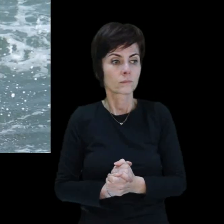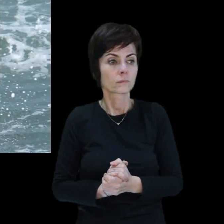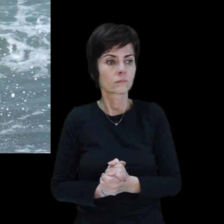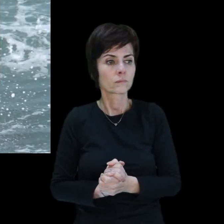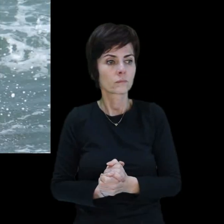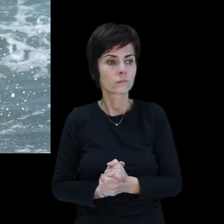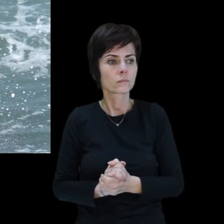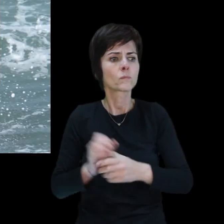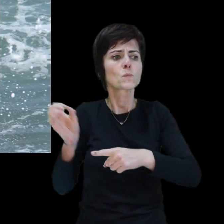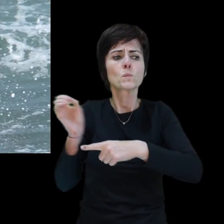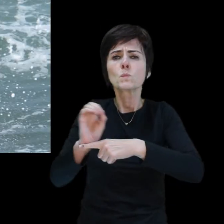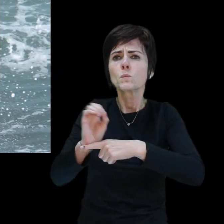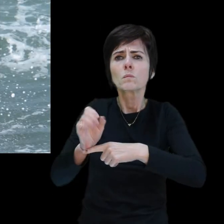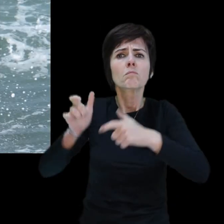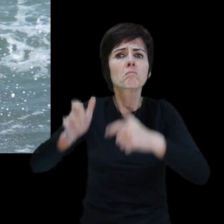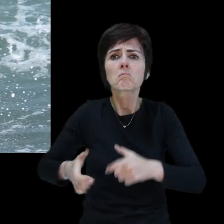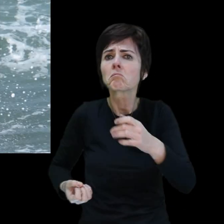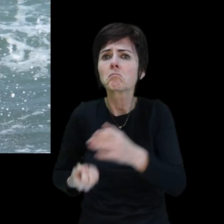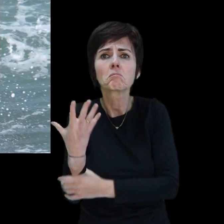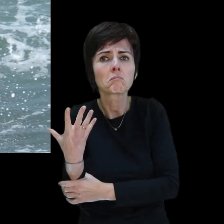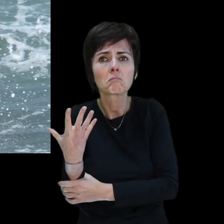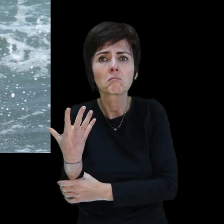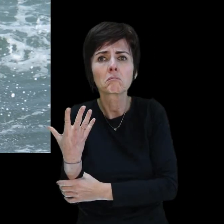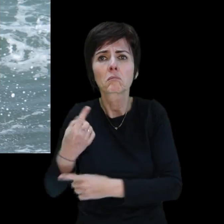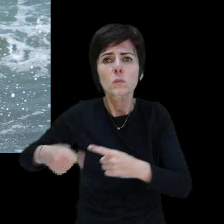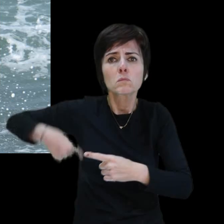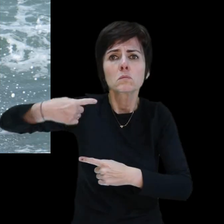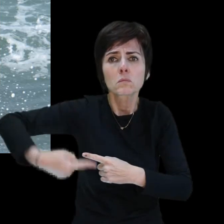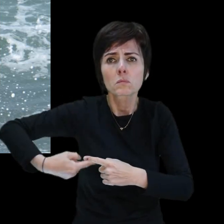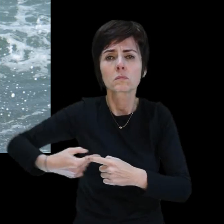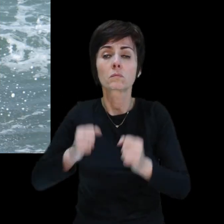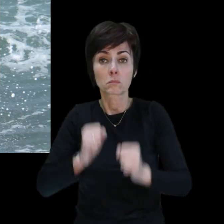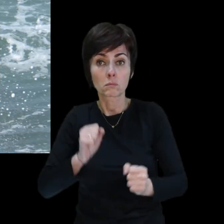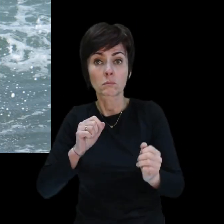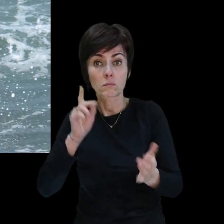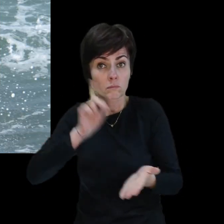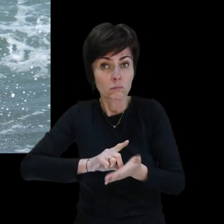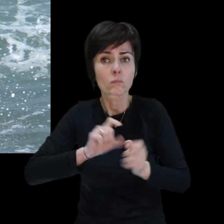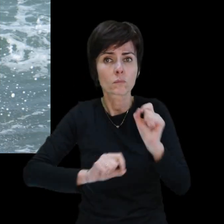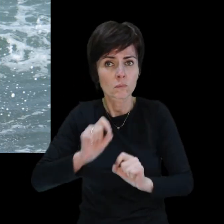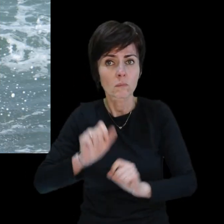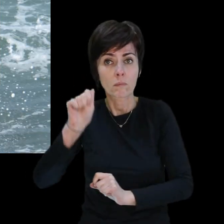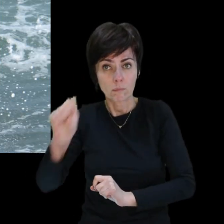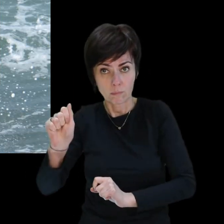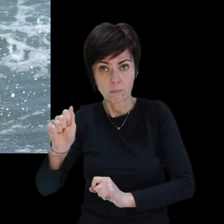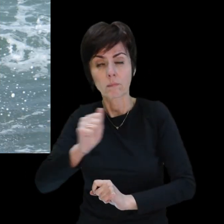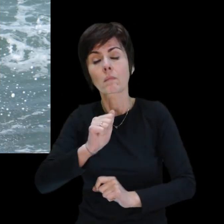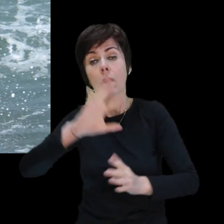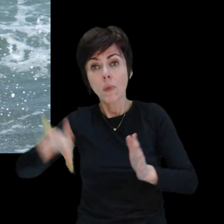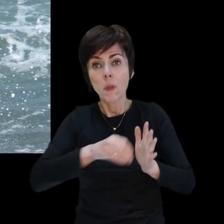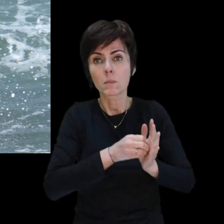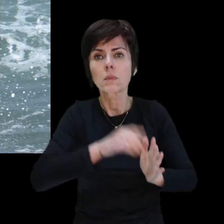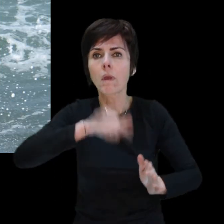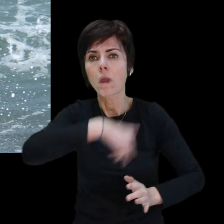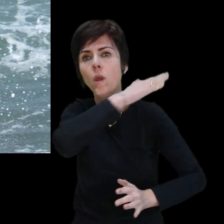conteúdo, então, a nossa pergunta é: com relação ao ciclo do oxigênio, nós podemos afirmar que a Amazônia